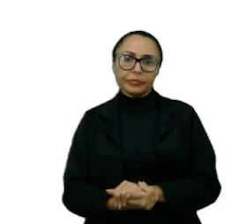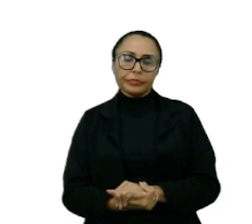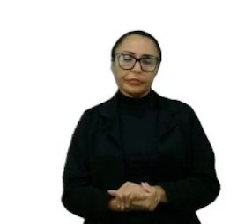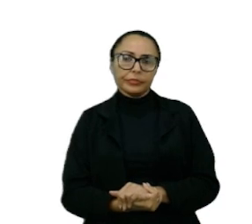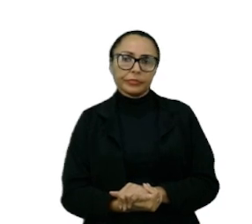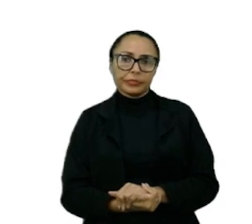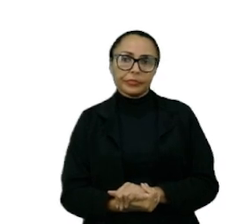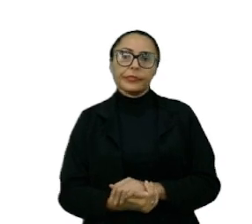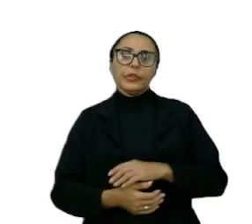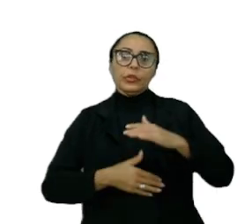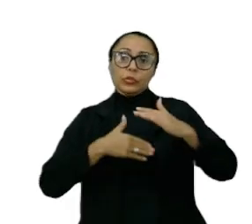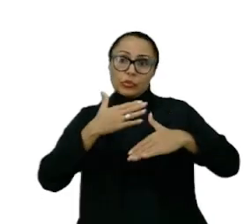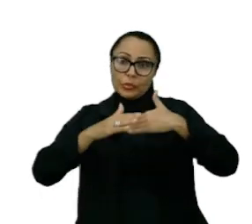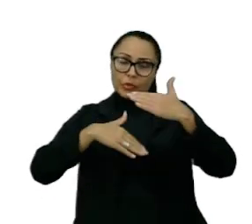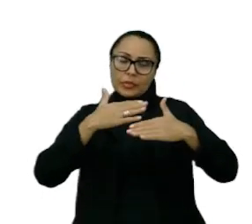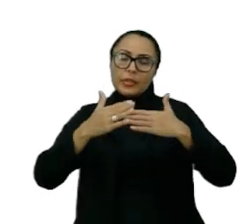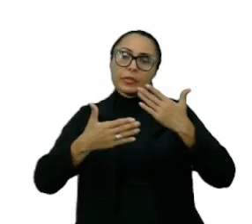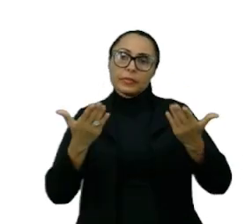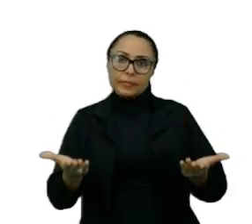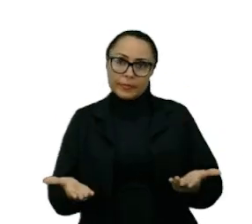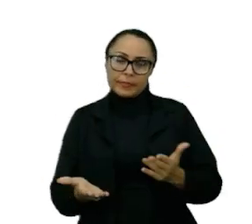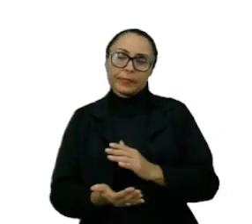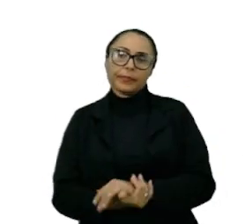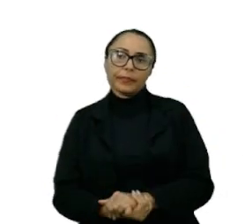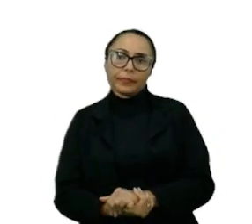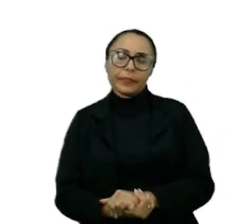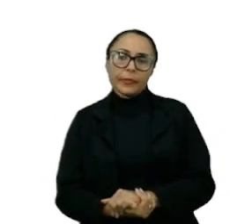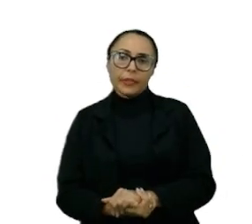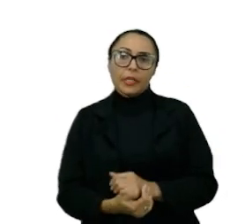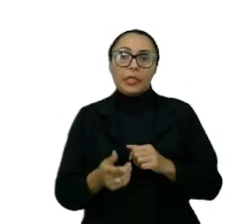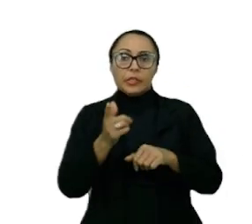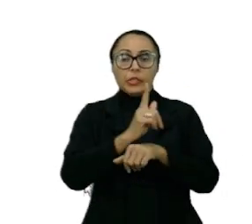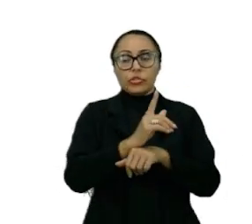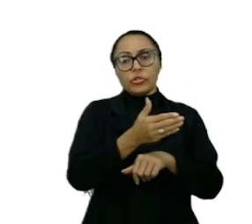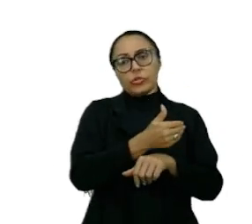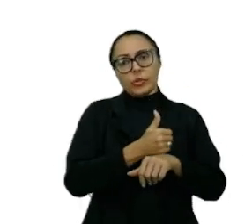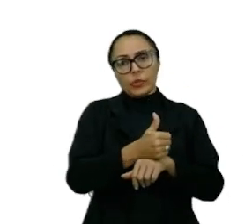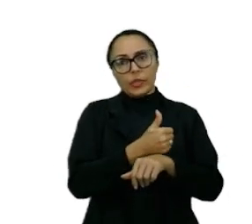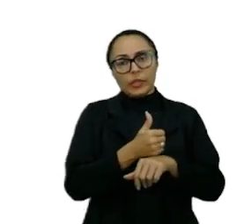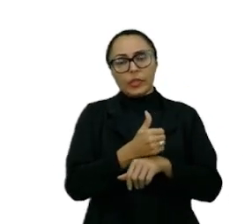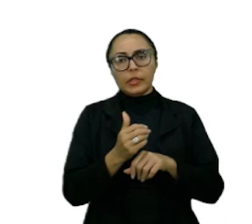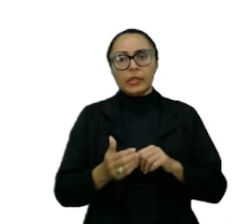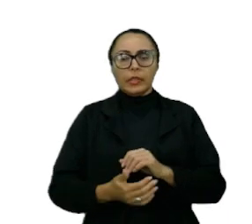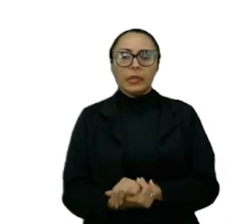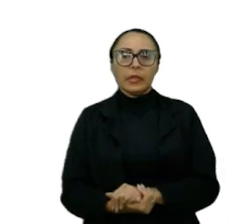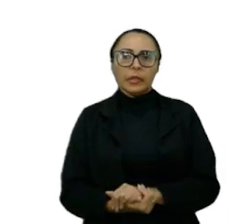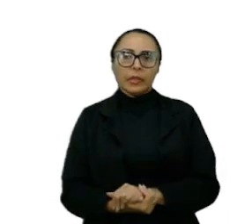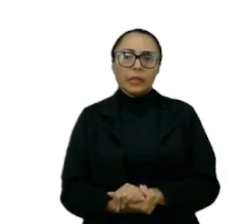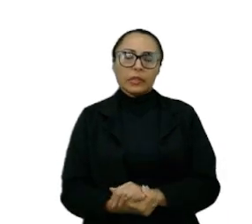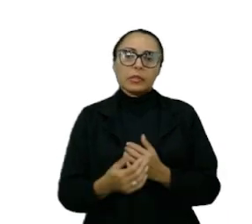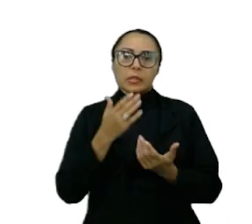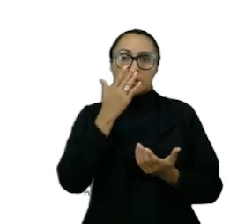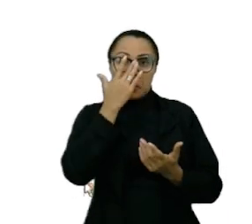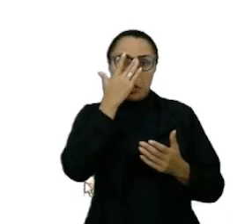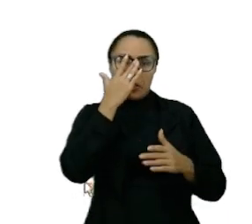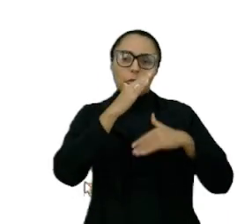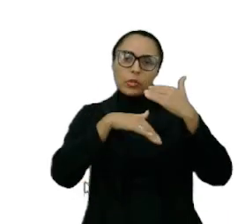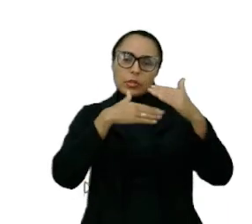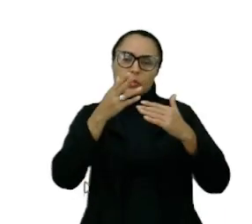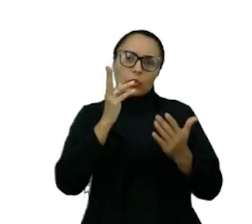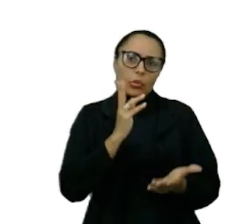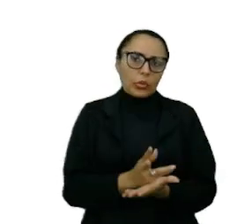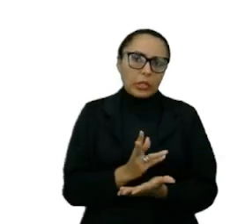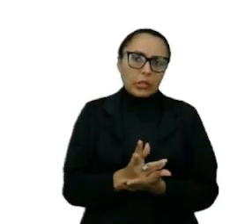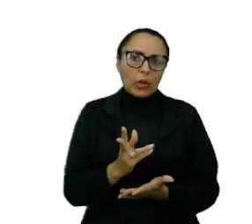nos processos, né, nos processos de gestão de qualidade. Se esses processos continuarem